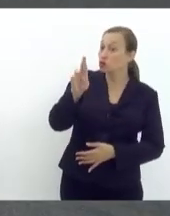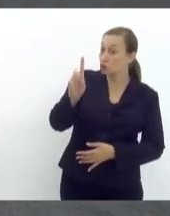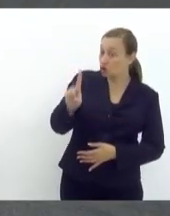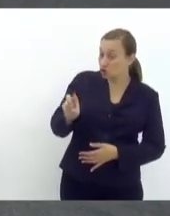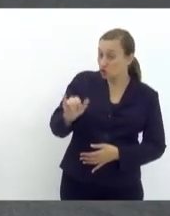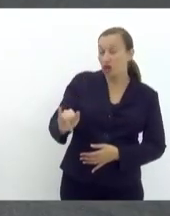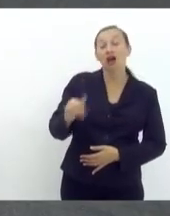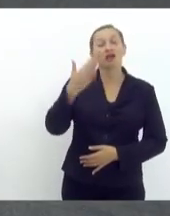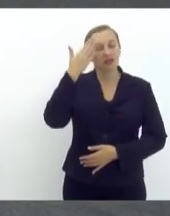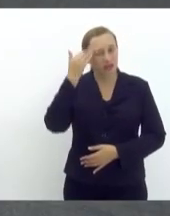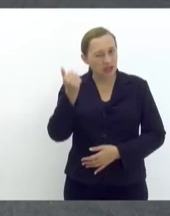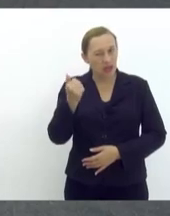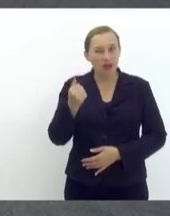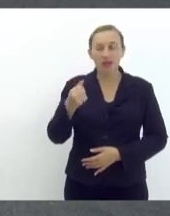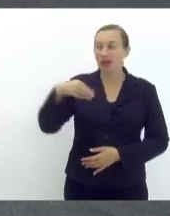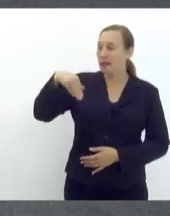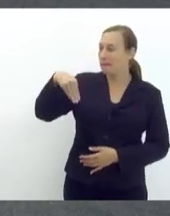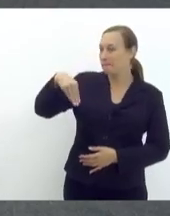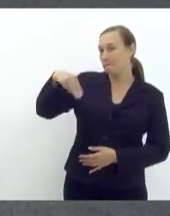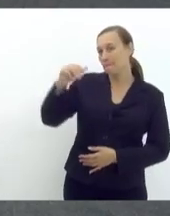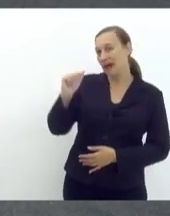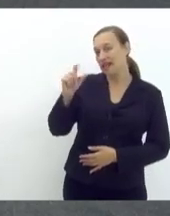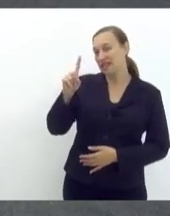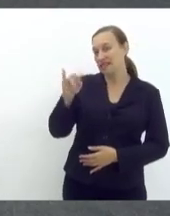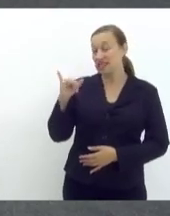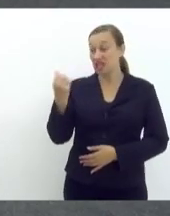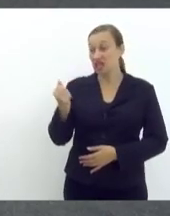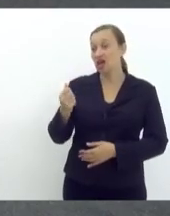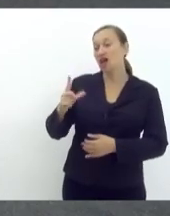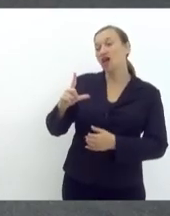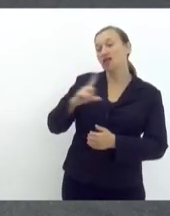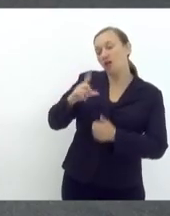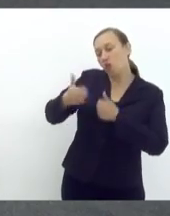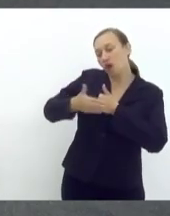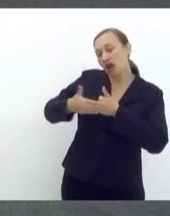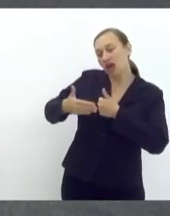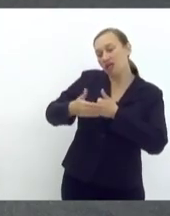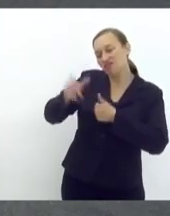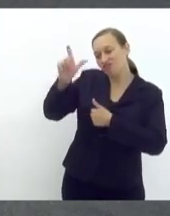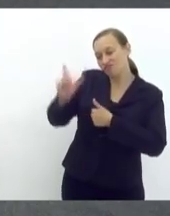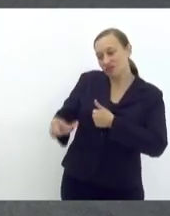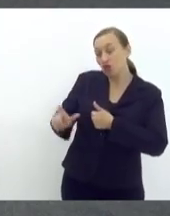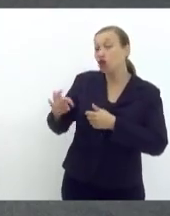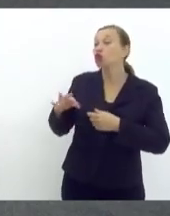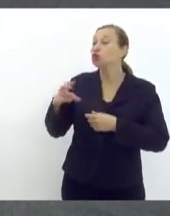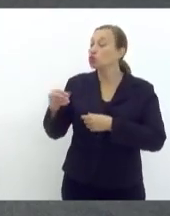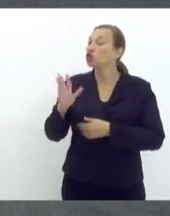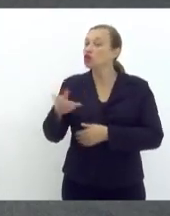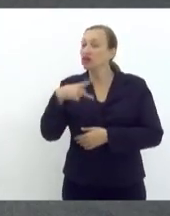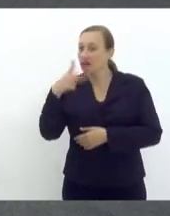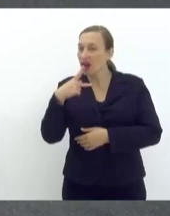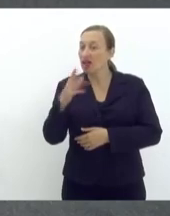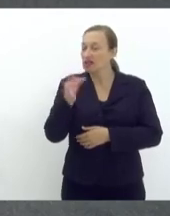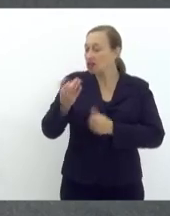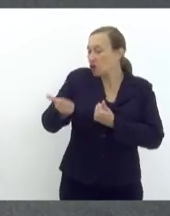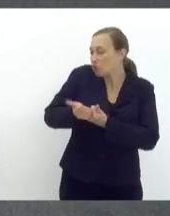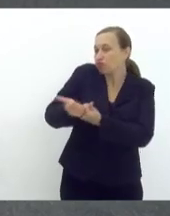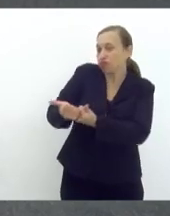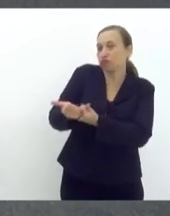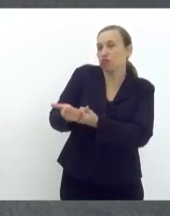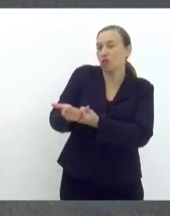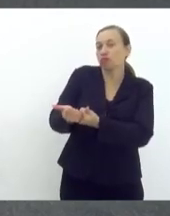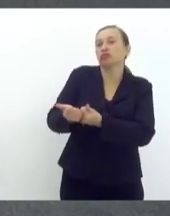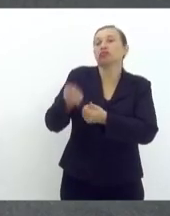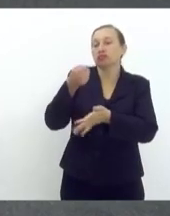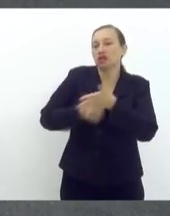madrinha aqui o quanto que eu tenho um carinho pela senhora e todos que meus pais falaram aqui pode ter certeza que eu vou estar junto nessa luta